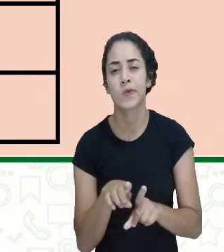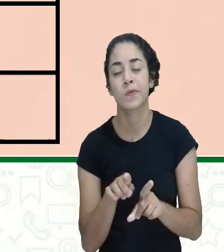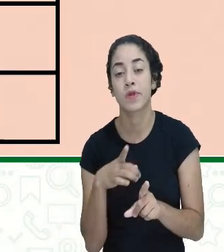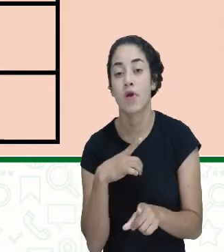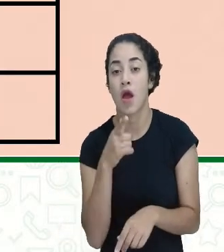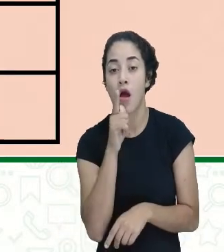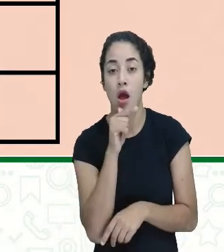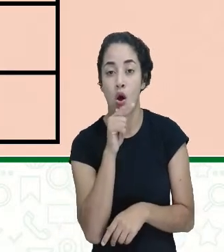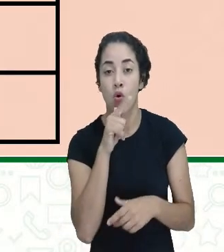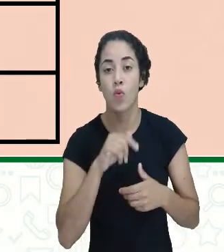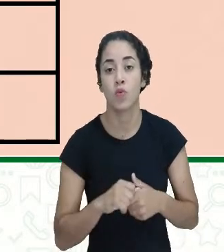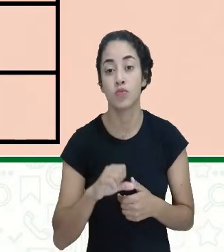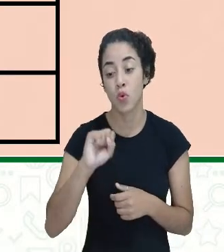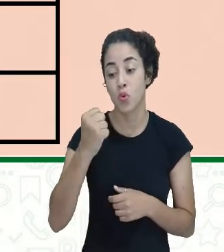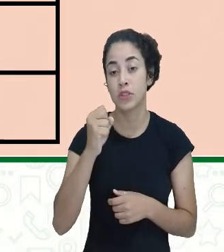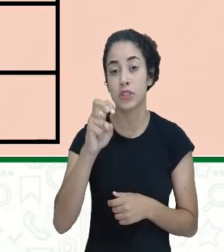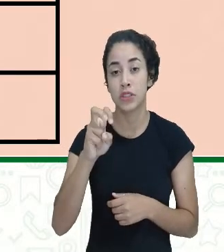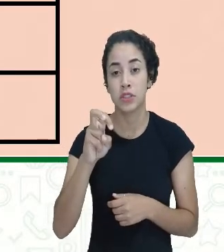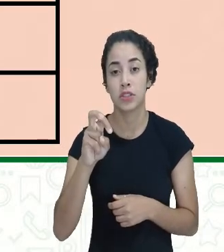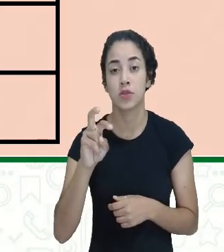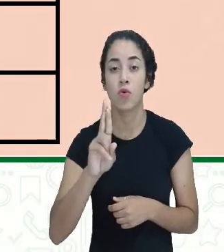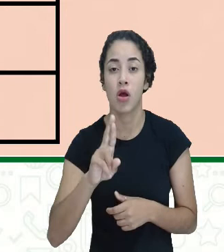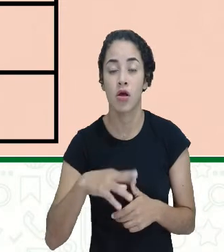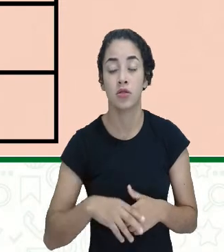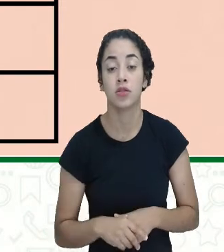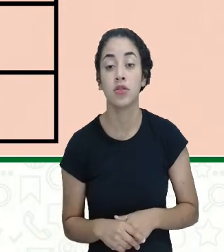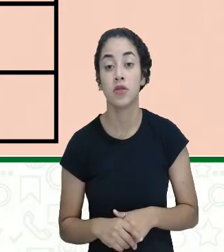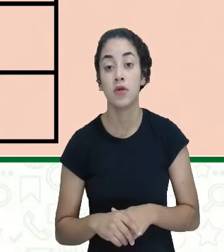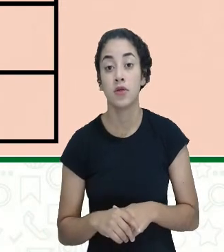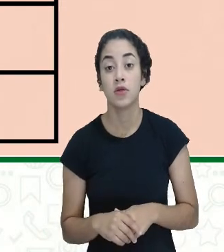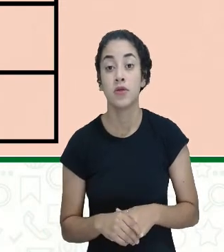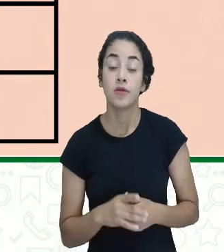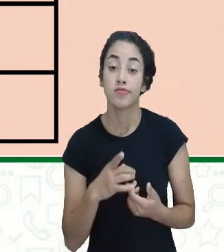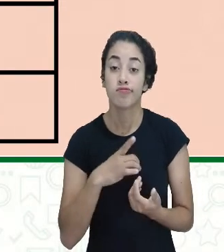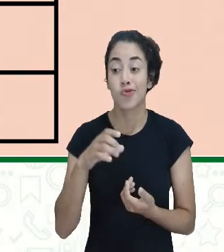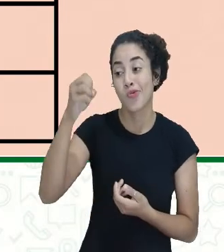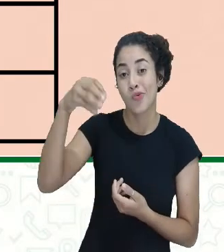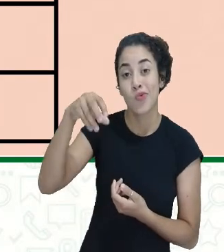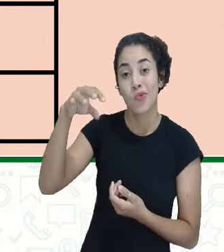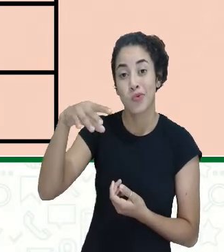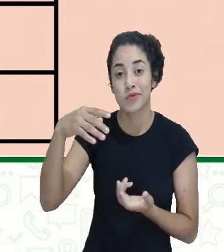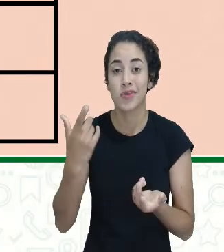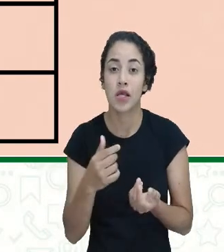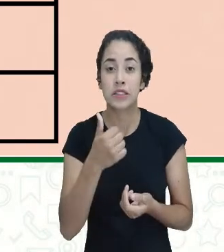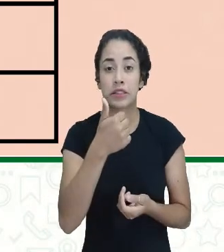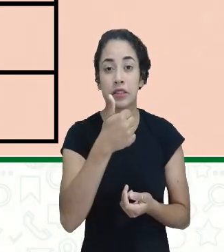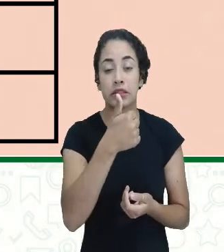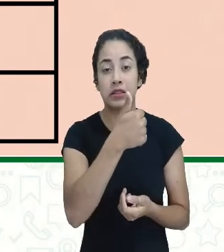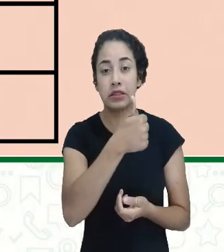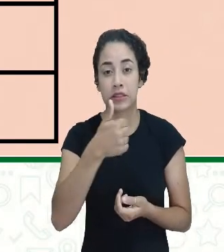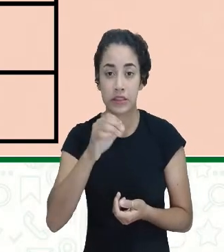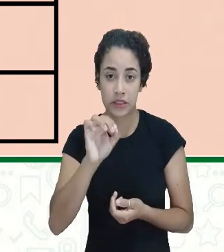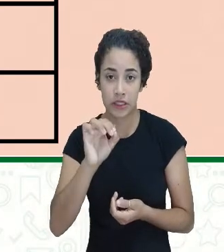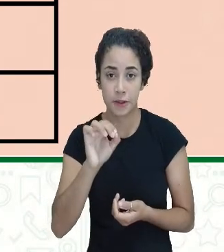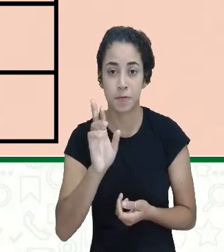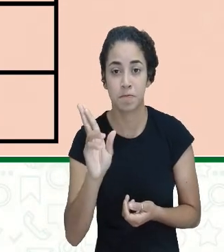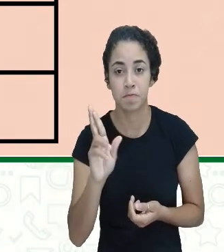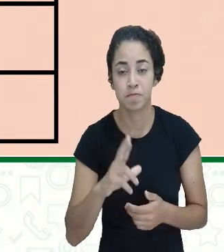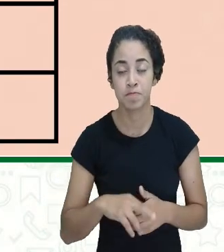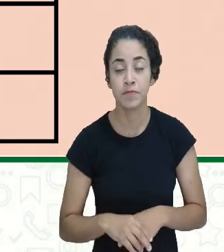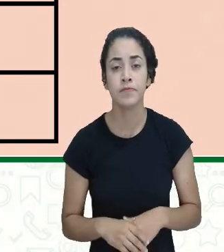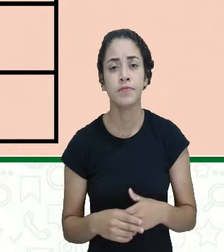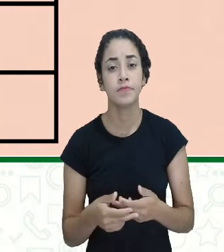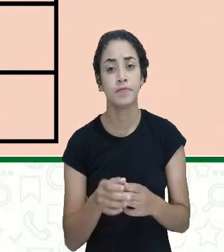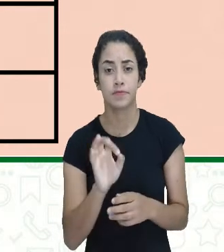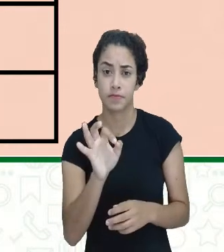água, 85, e tenho luz, 110, tá certo? Então,